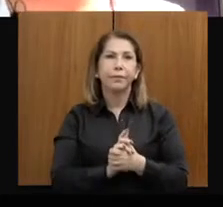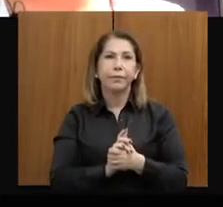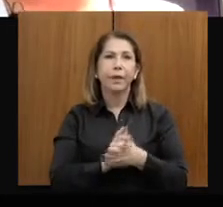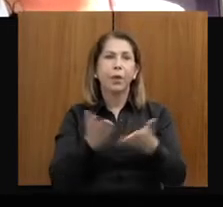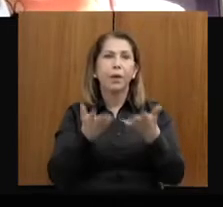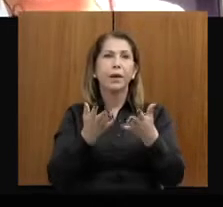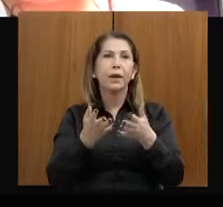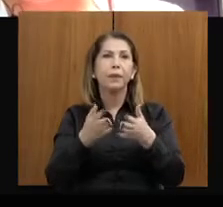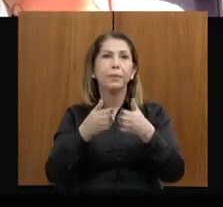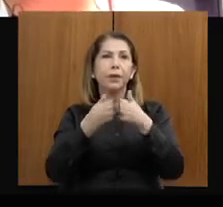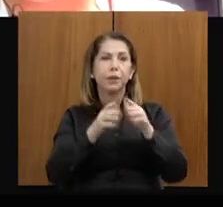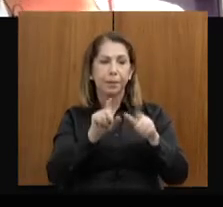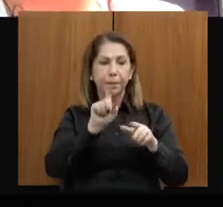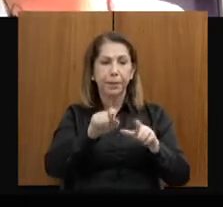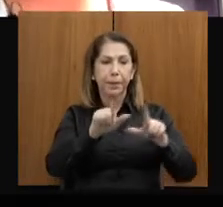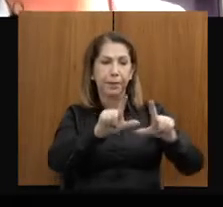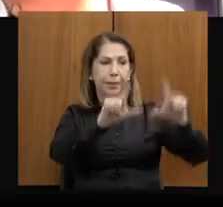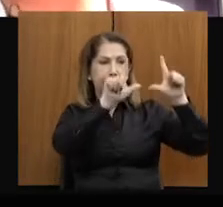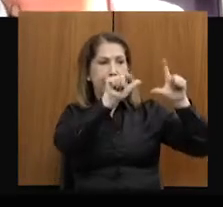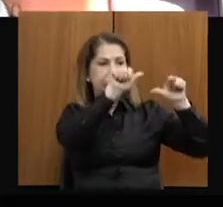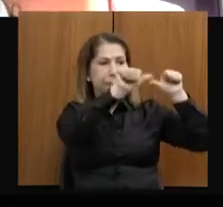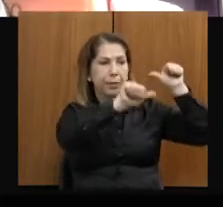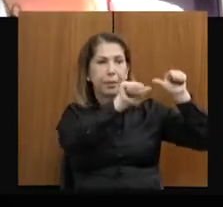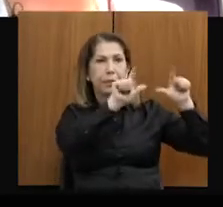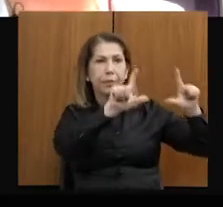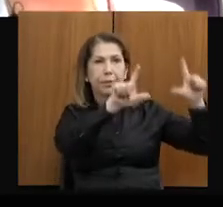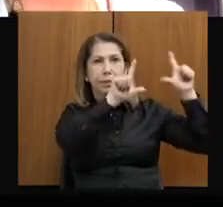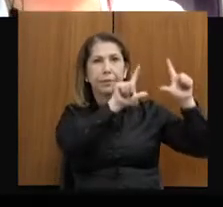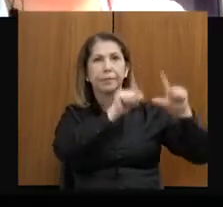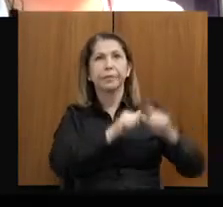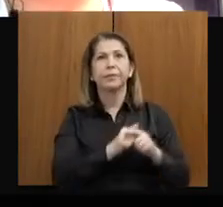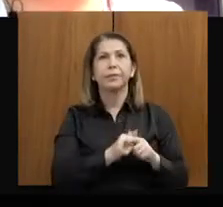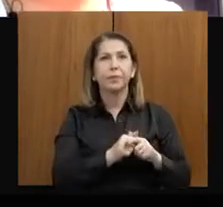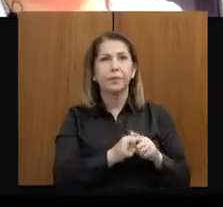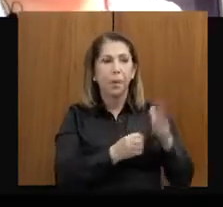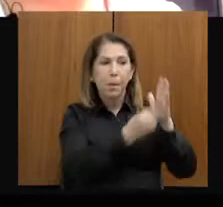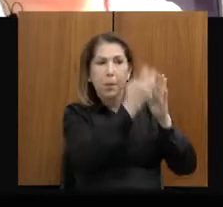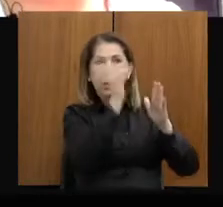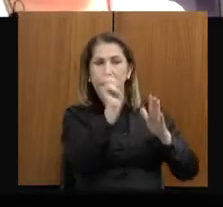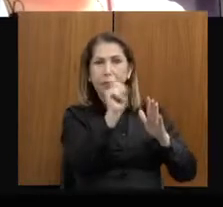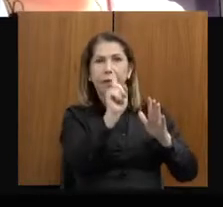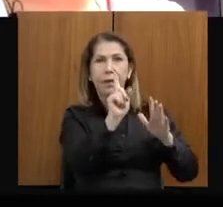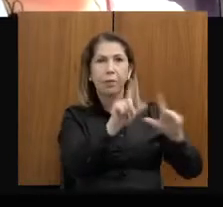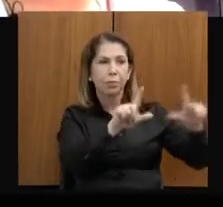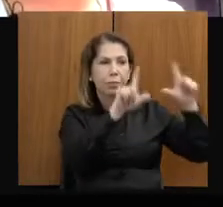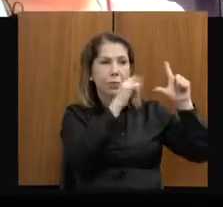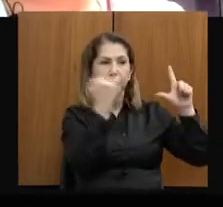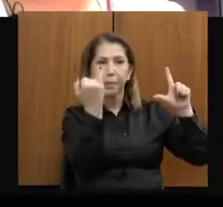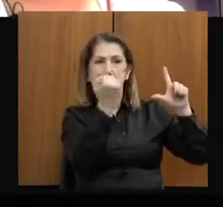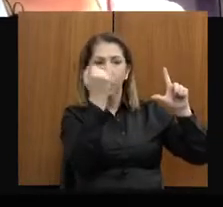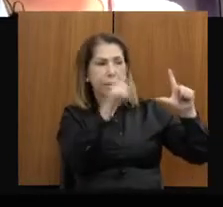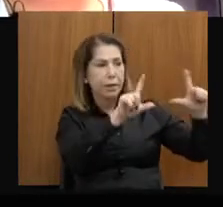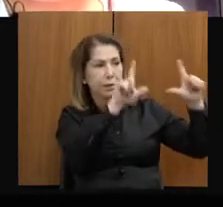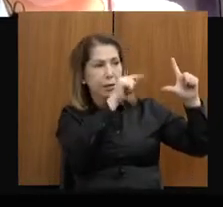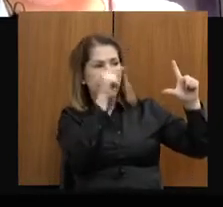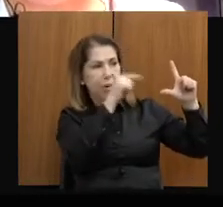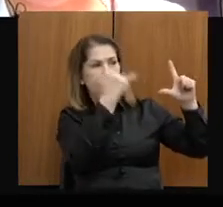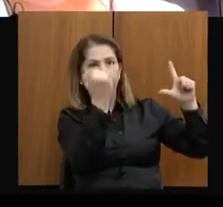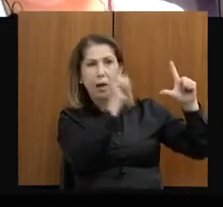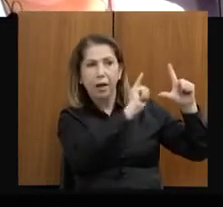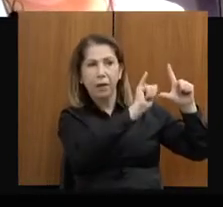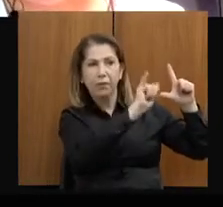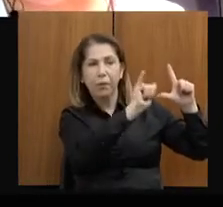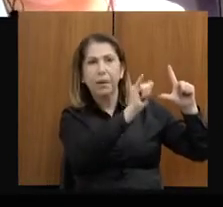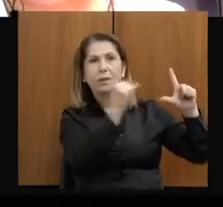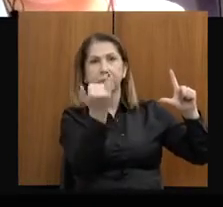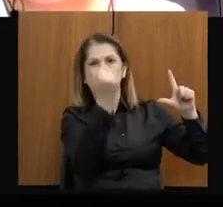gostaria de pedir para passar o próximo slide não são muitos para gente é só porque as imagens nesse caso são importantes os dados